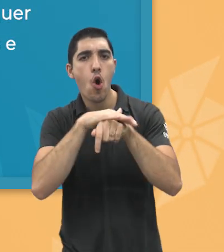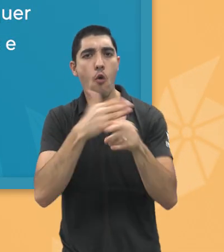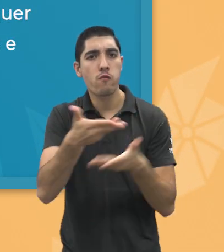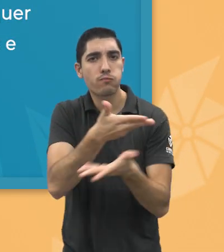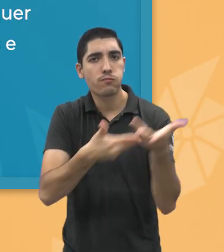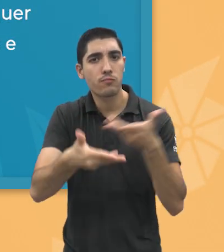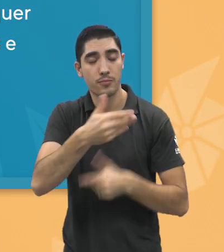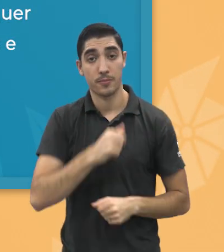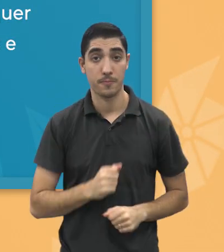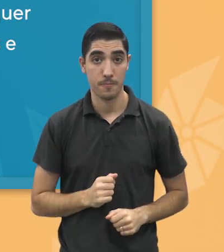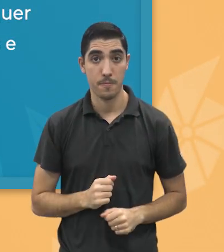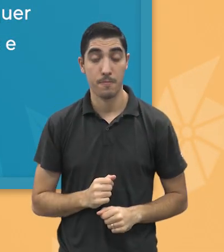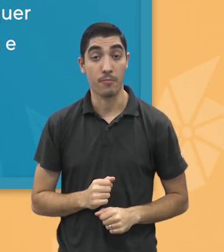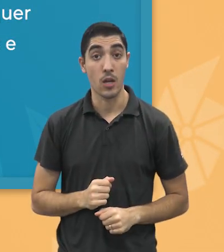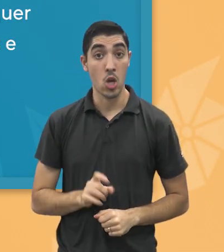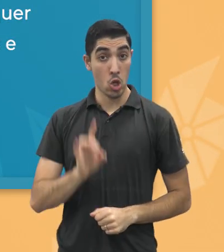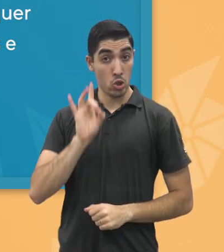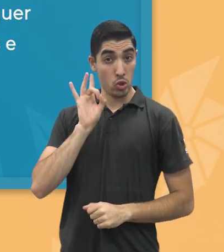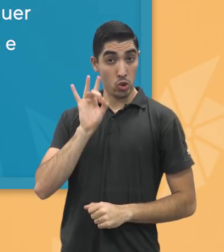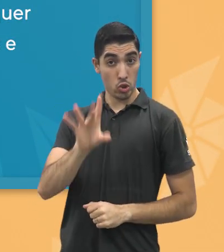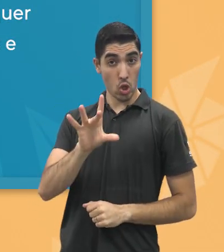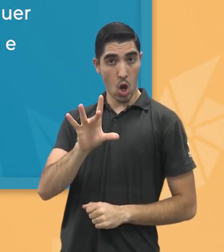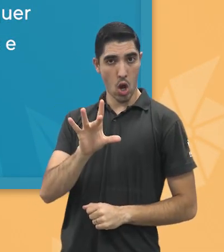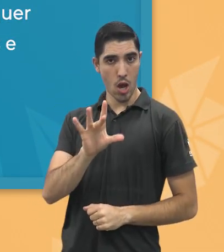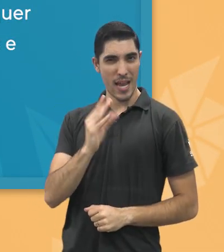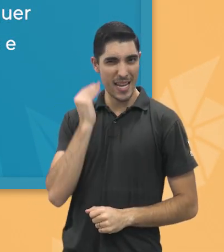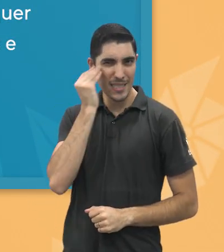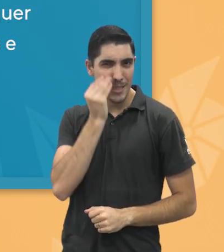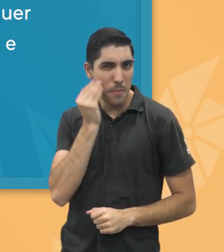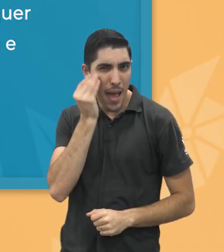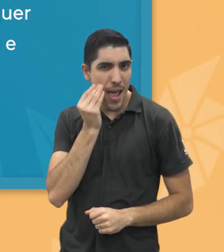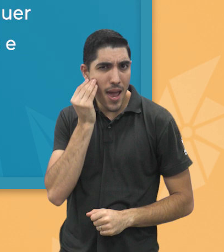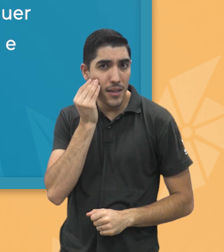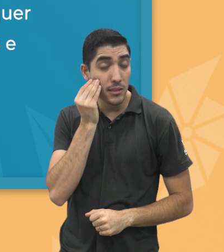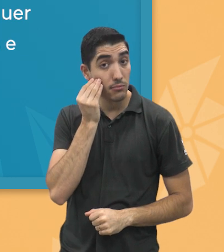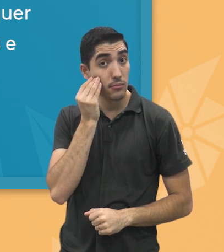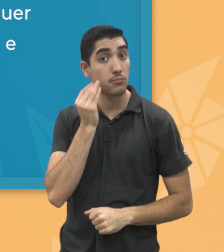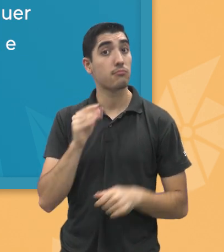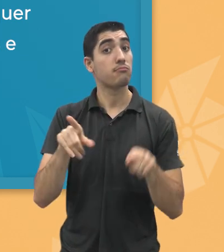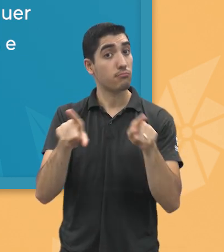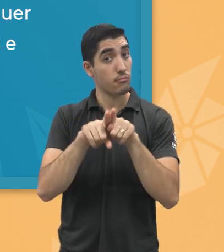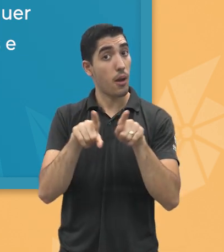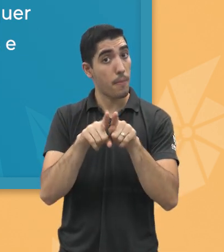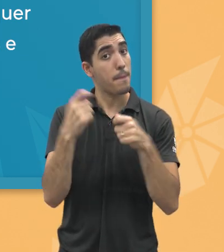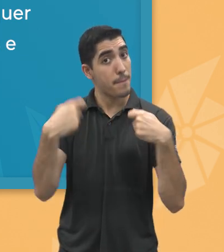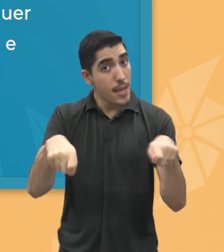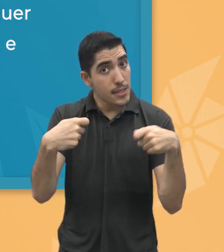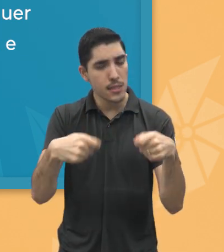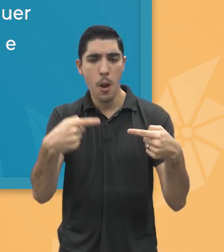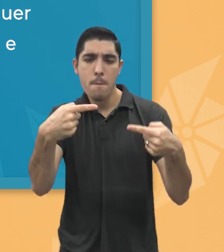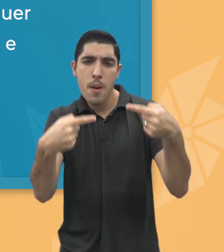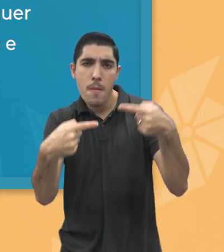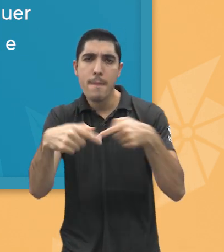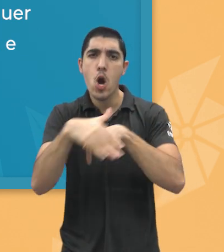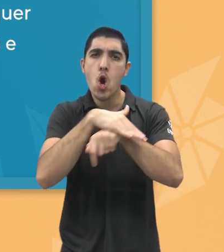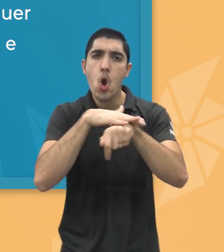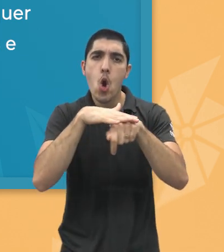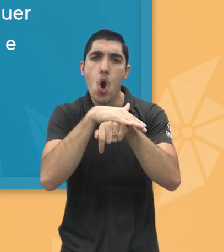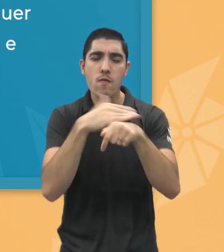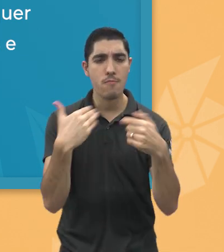Não apenas pela experiência. Devem acontecer discussões para que se mostre